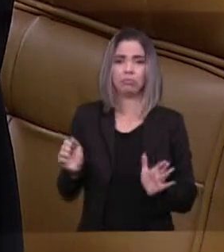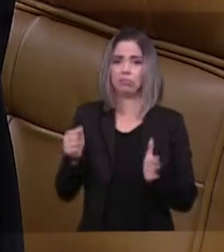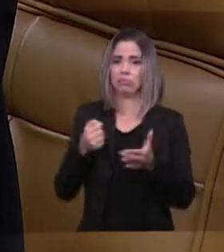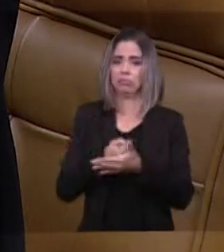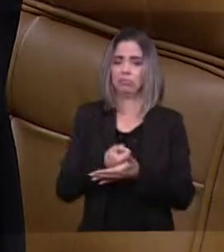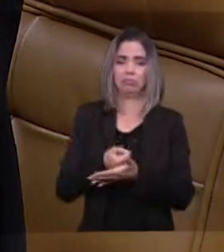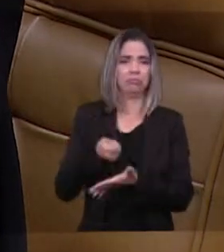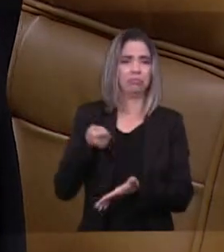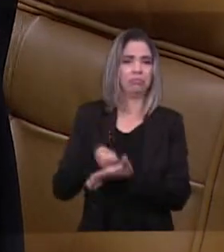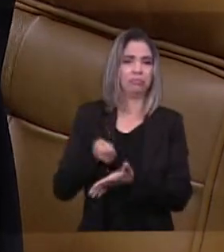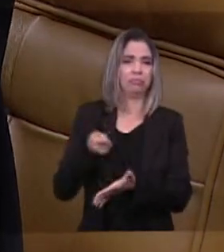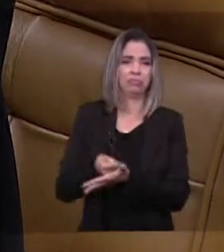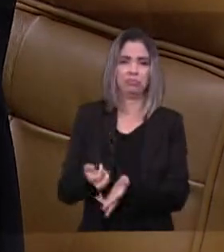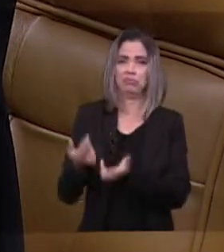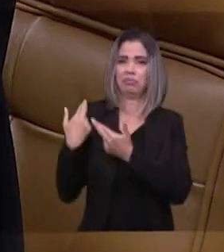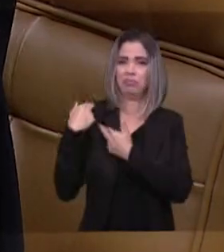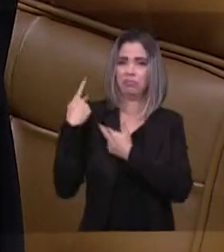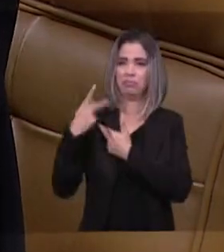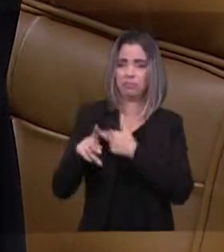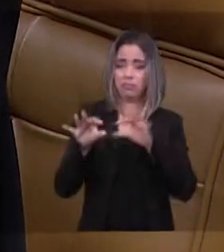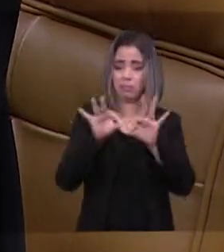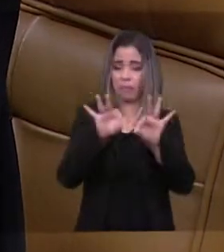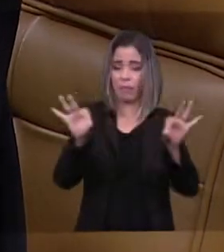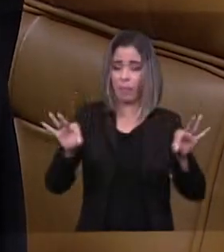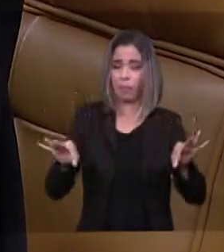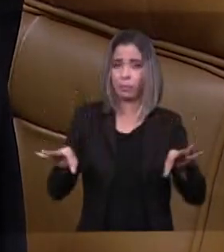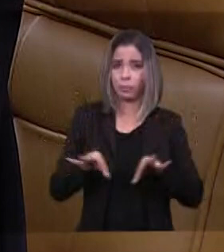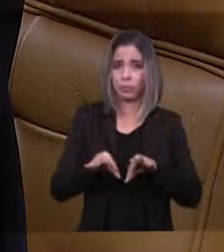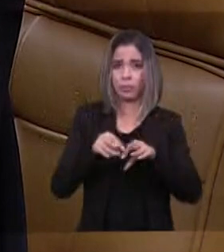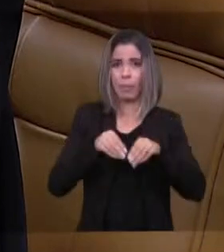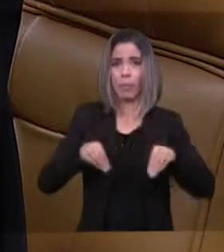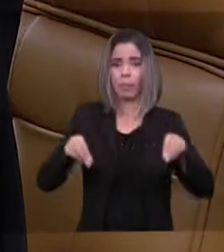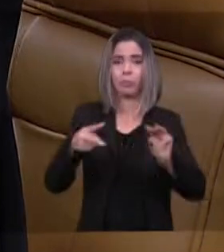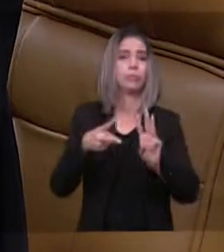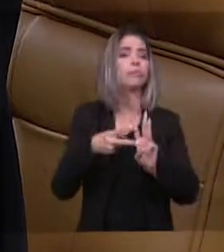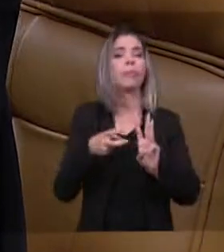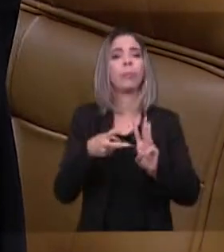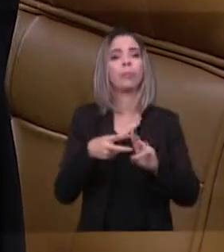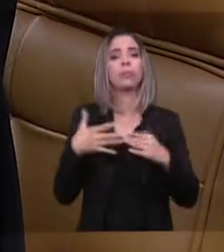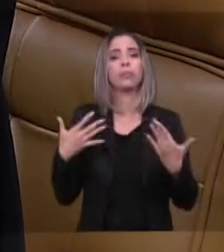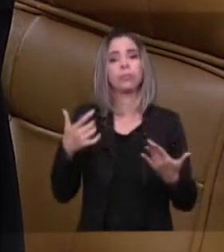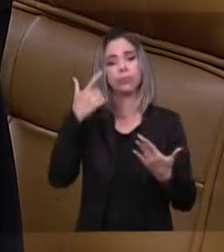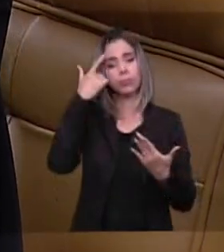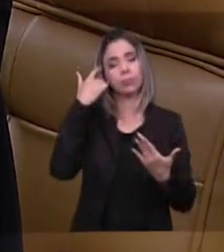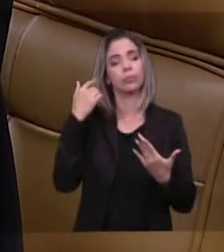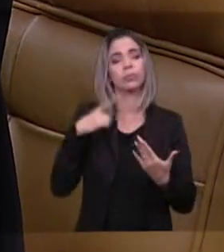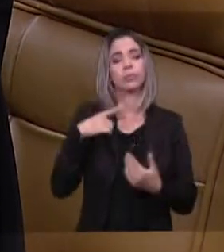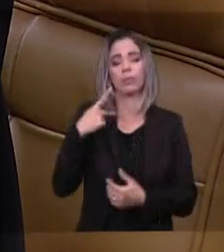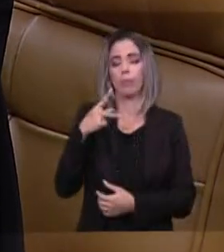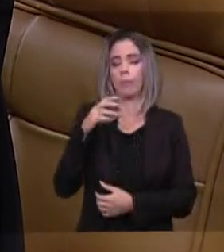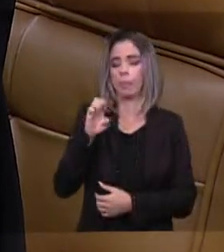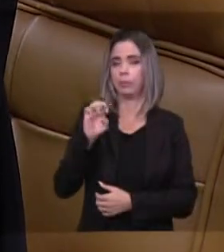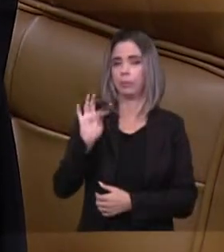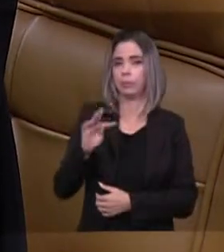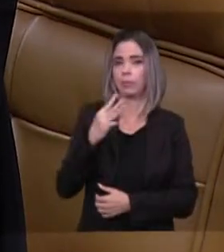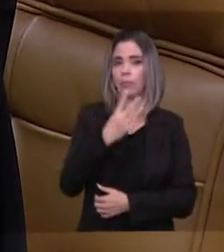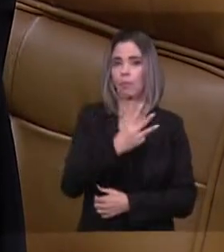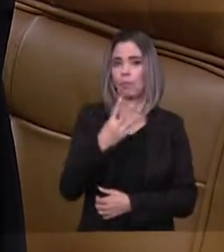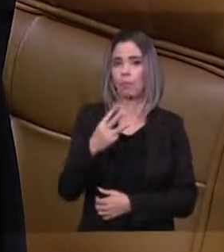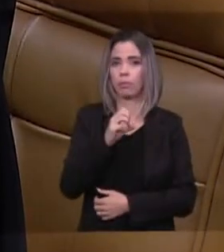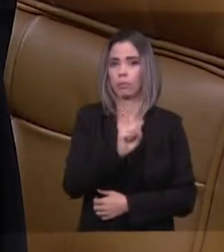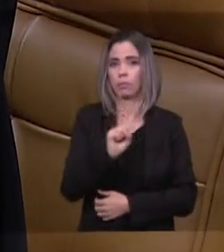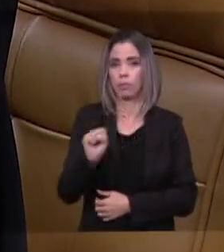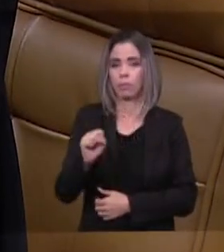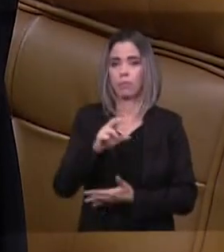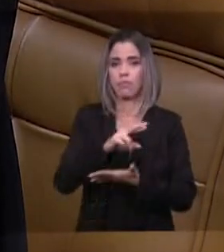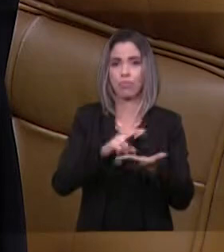tarefa imposta pelo Constituinte. Registra o precedente firmado na PET 3388, da relatoria do